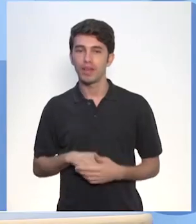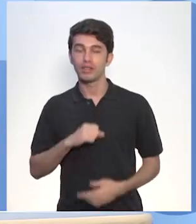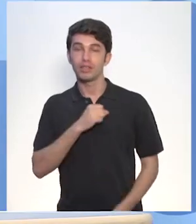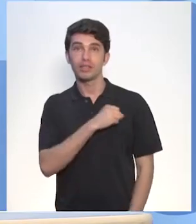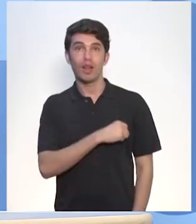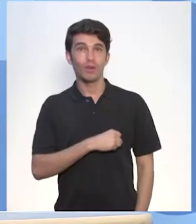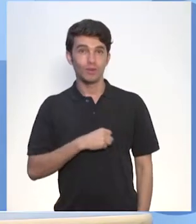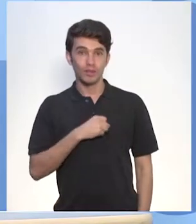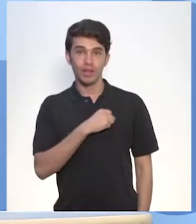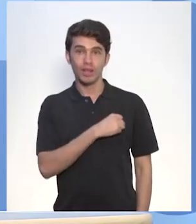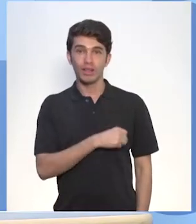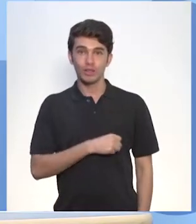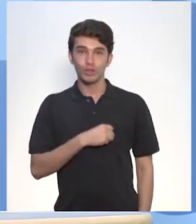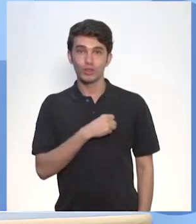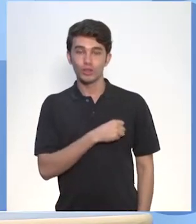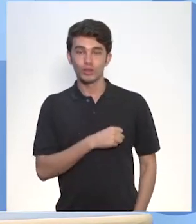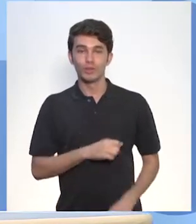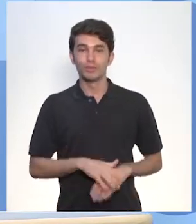Saudade.